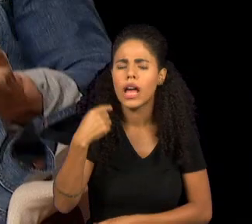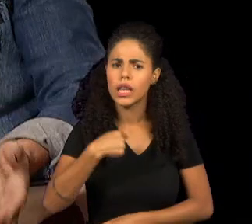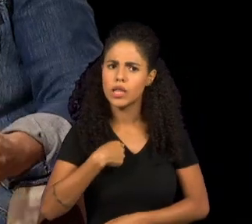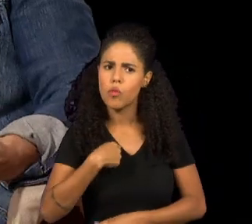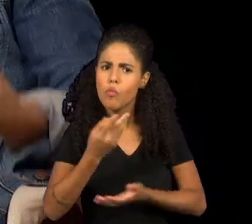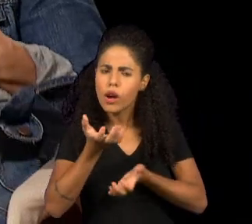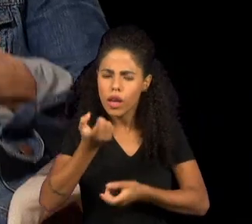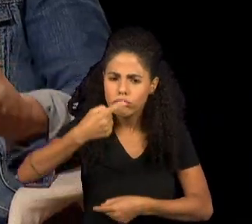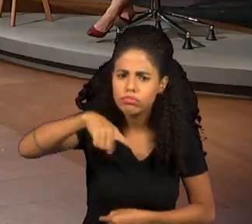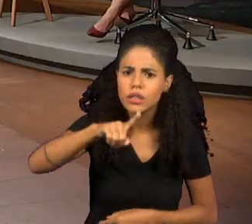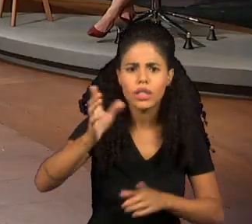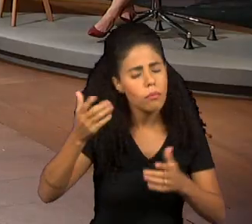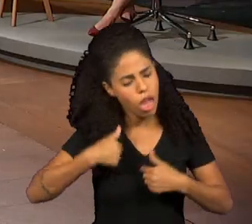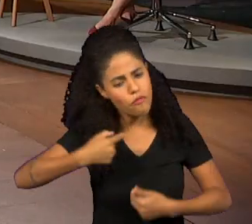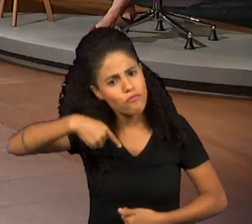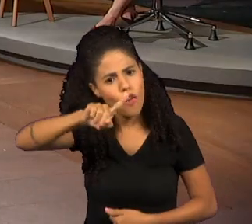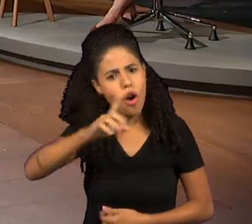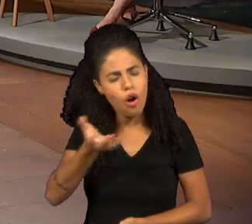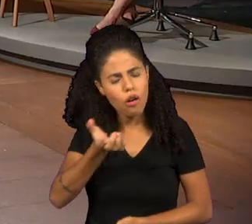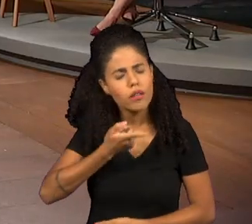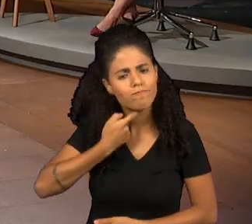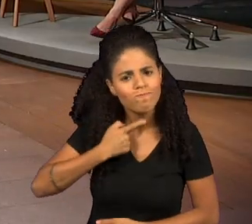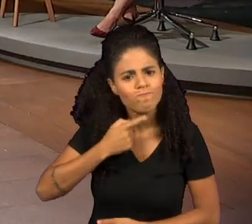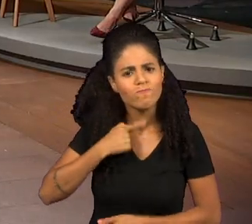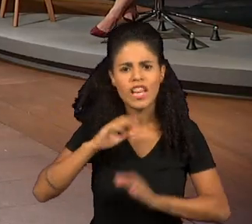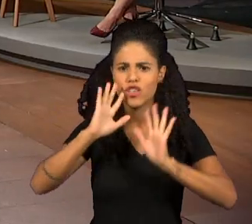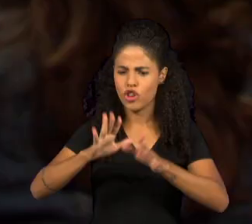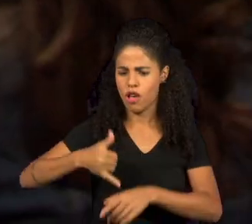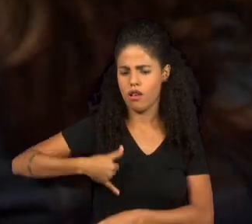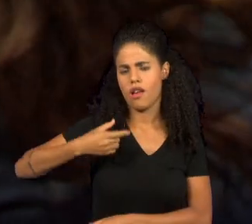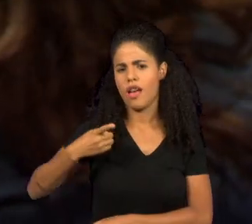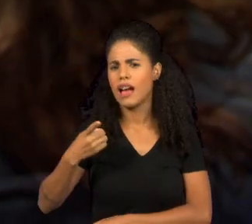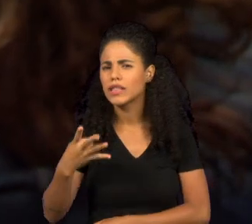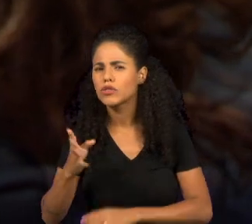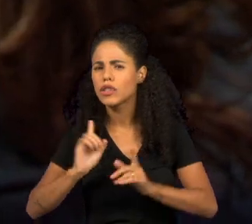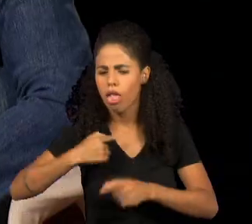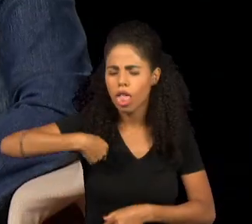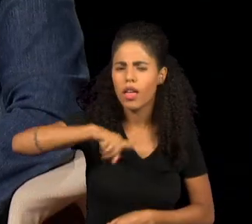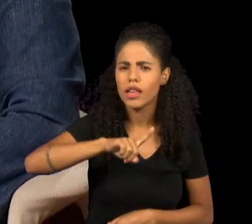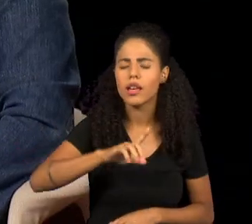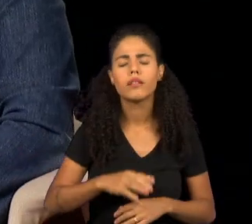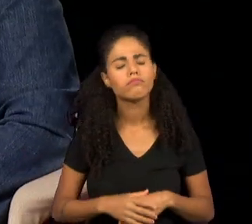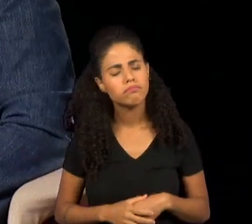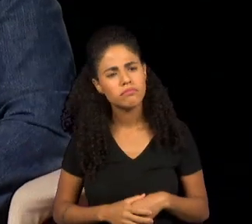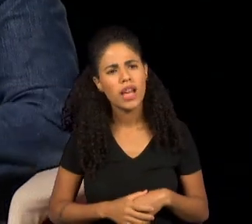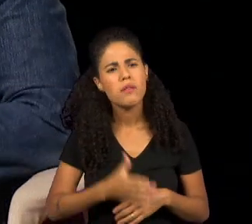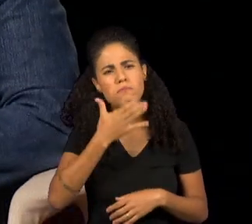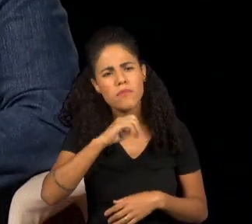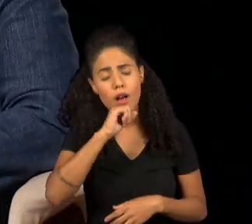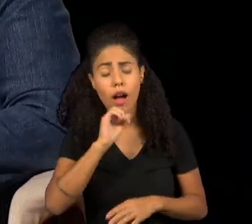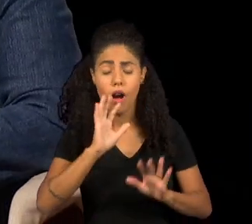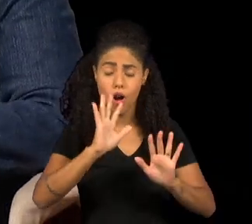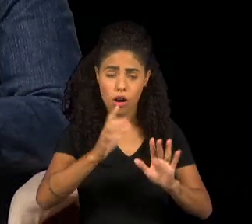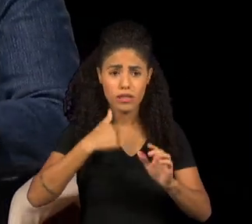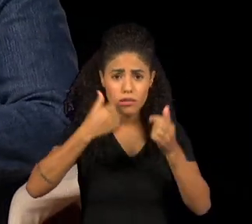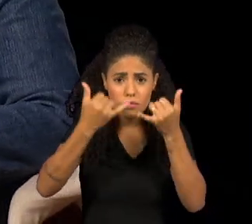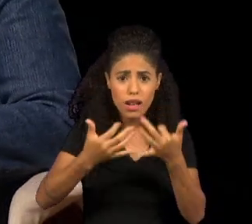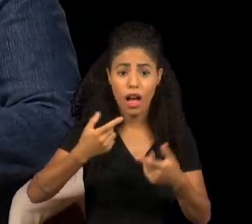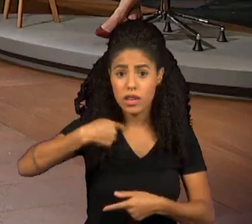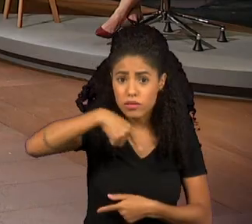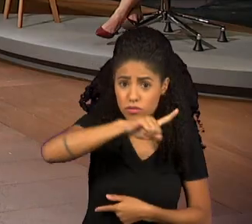também vou, a metida, assim, né? Aí eu já tinha uns 14 anos. Falei, não, eu também vou. Cheguei para o meu pai e falei, olha, pai, eles vão